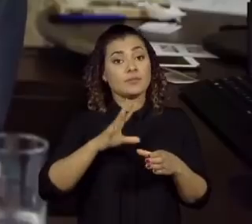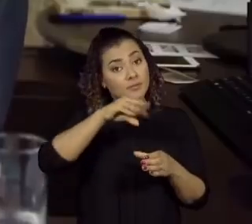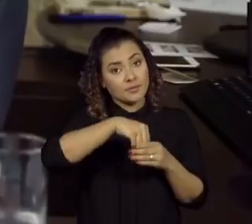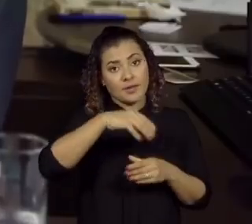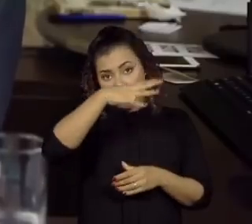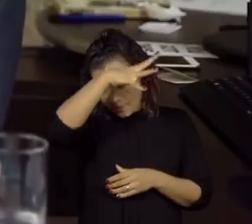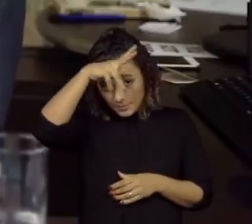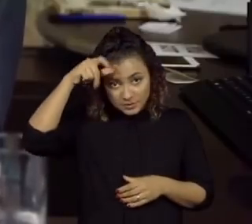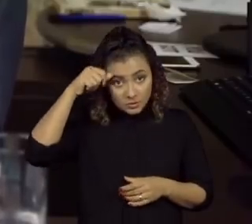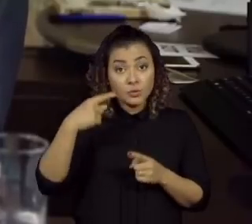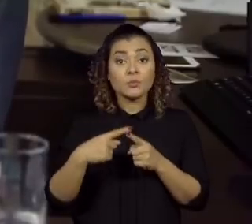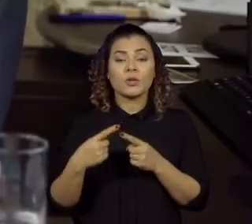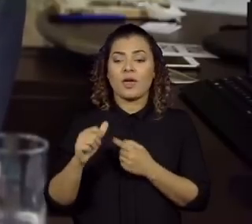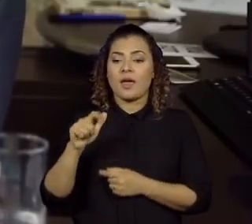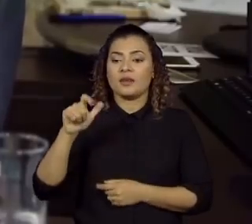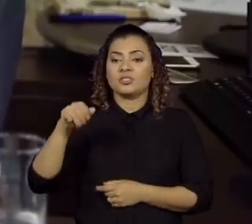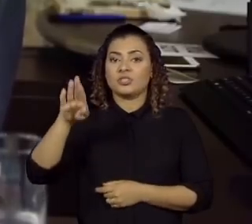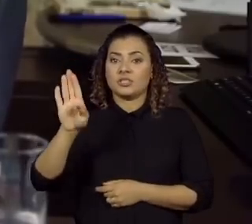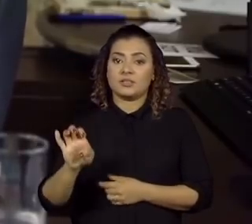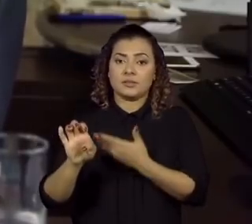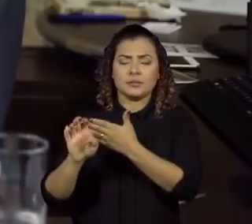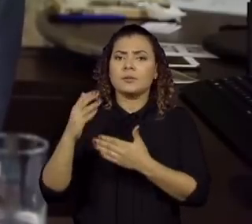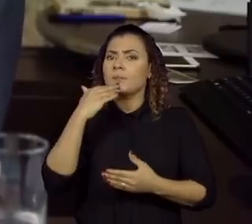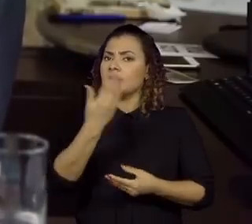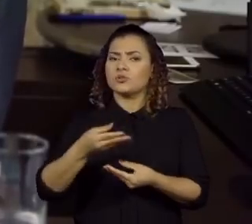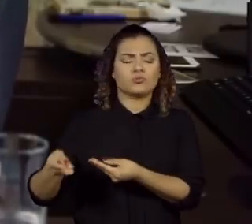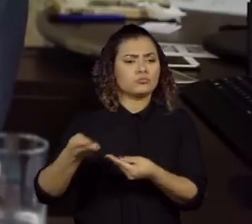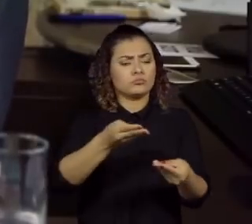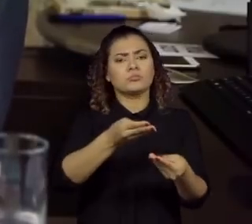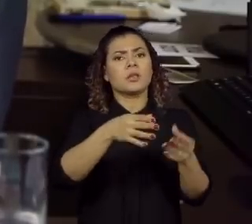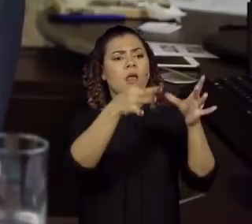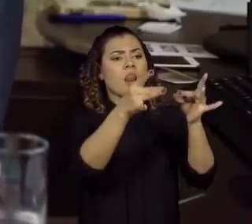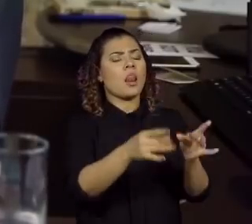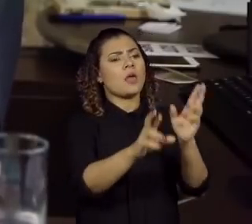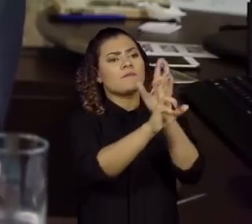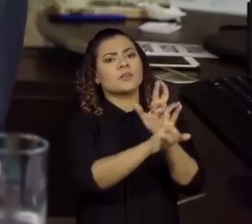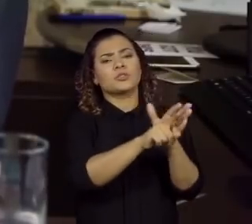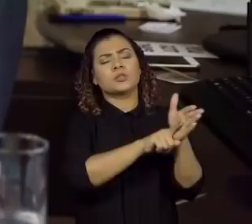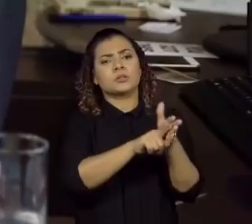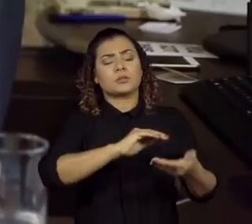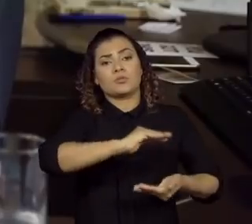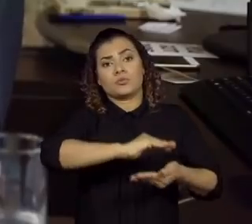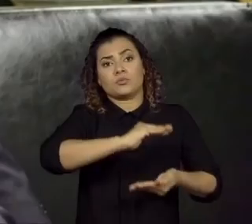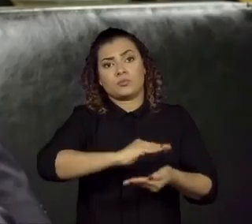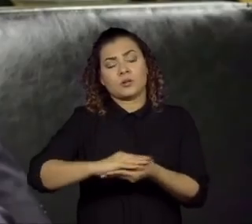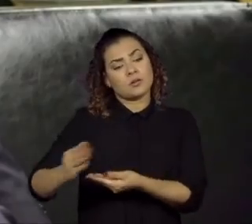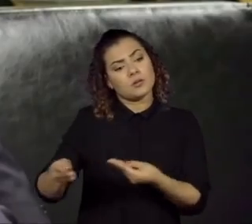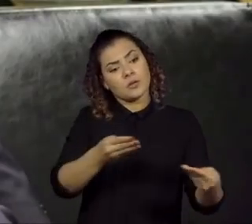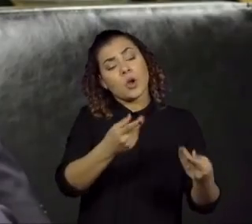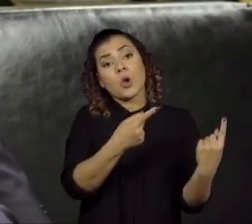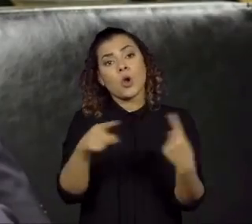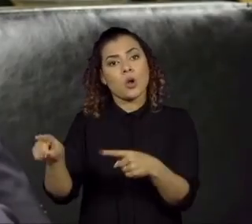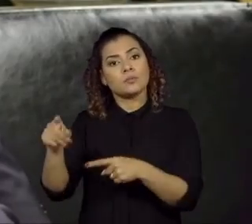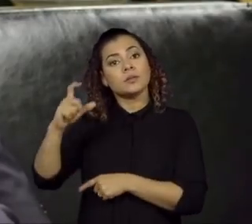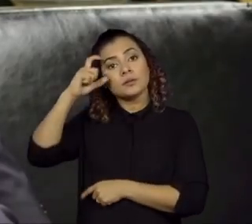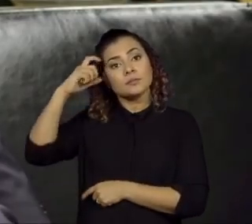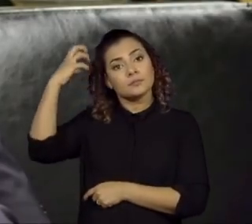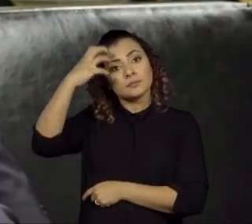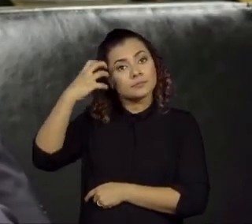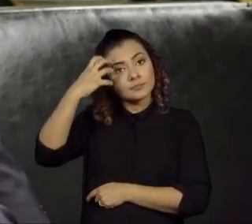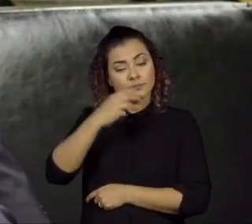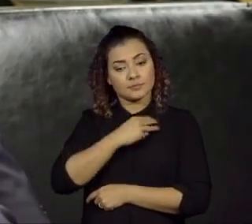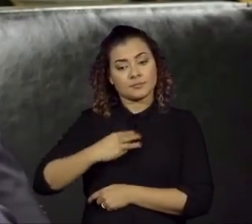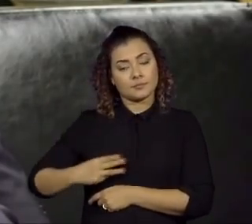Amazonas, após Alexandre Saraiva apresentar notícia-crime no Supremo Tribunal Federal contra o ministro do